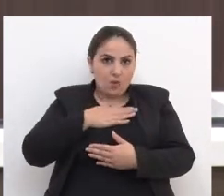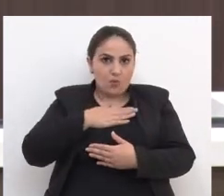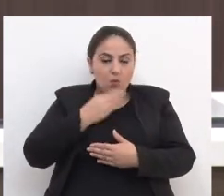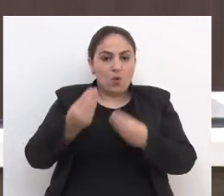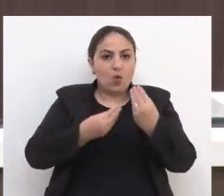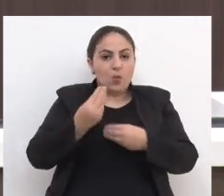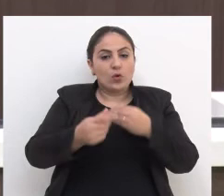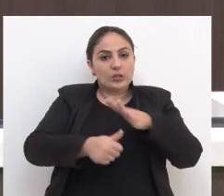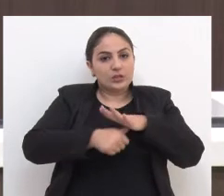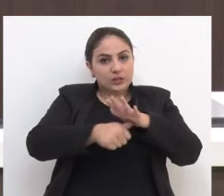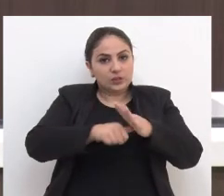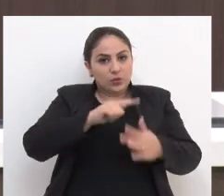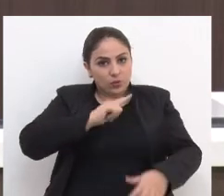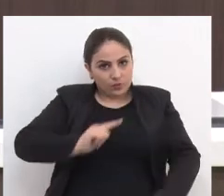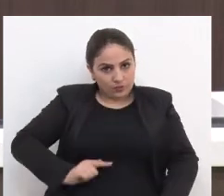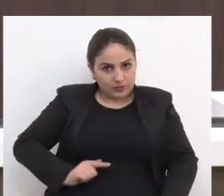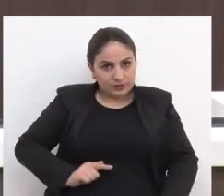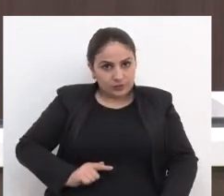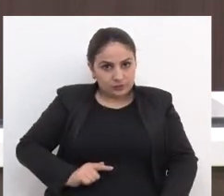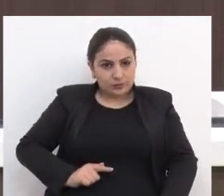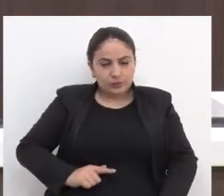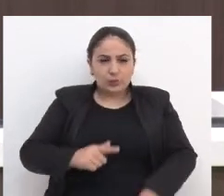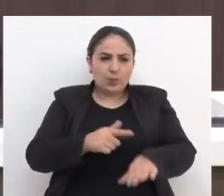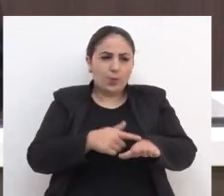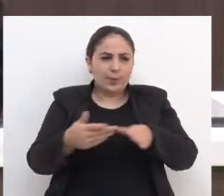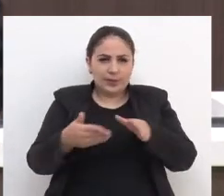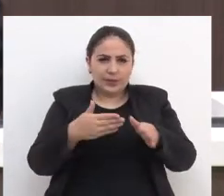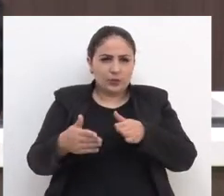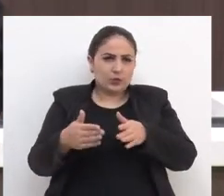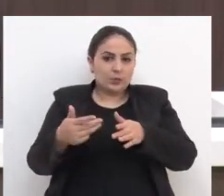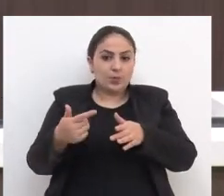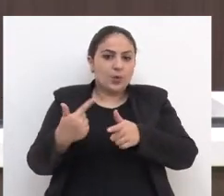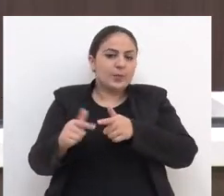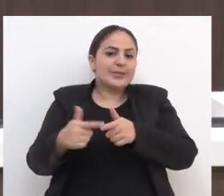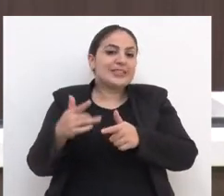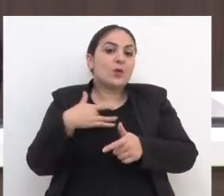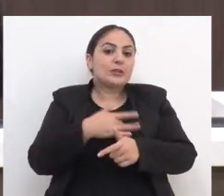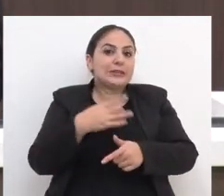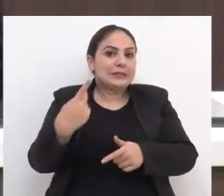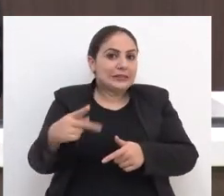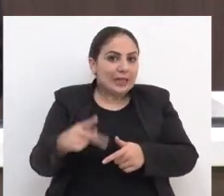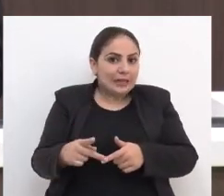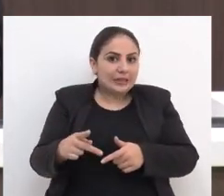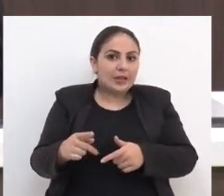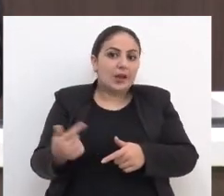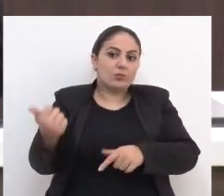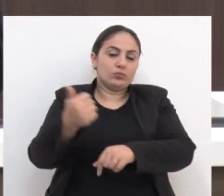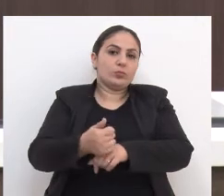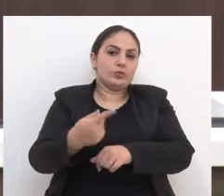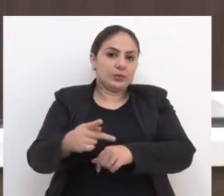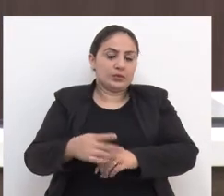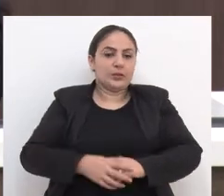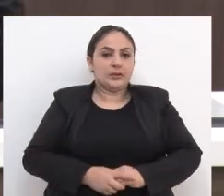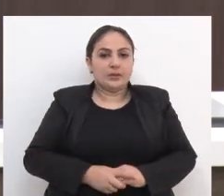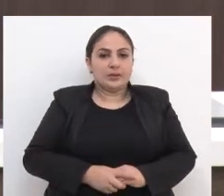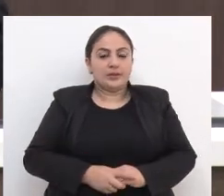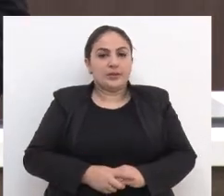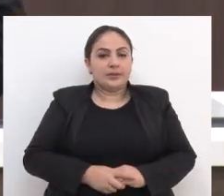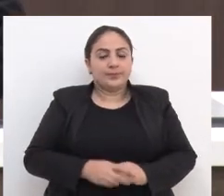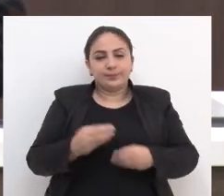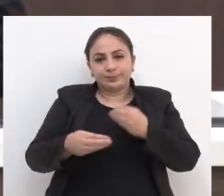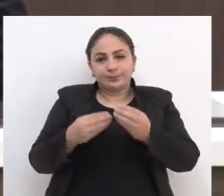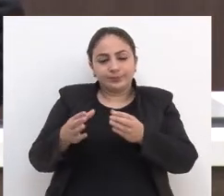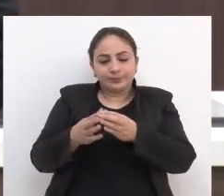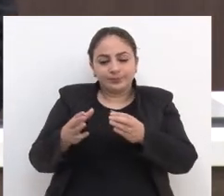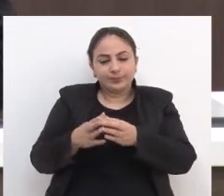sua ausência, aquele momento por problemas de saúde, nesse momento, em virtude de um conjunto